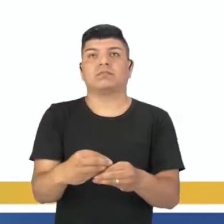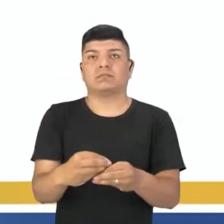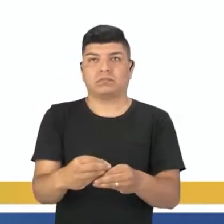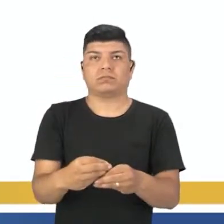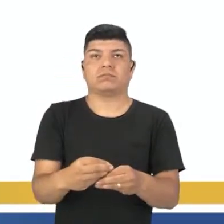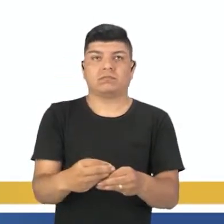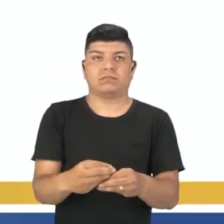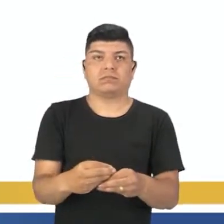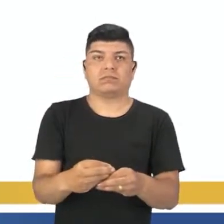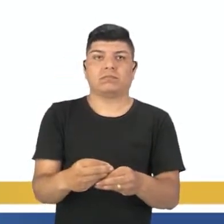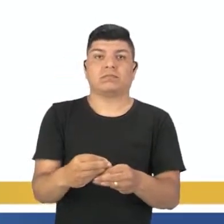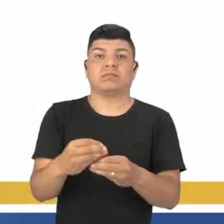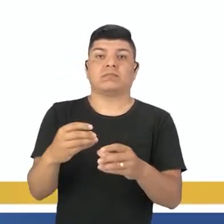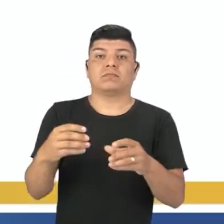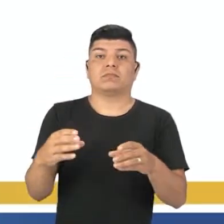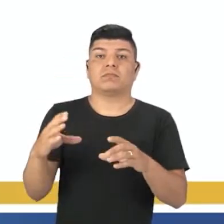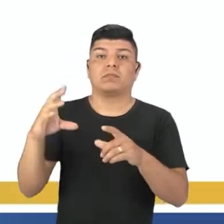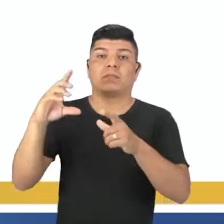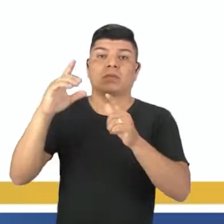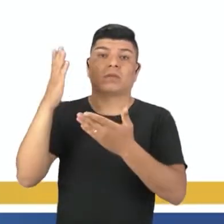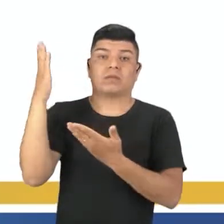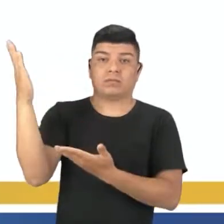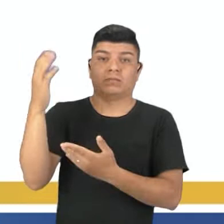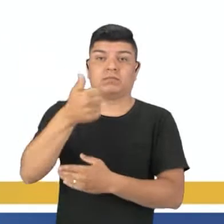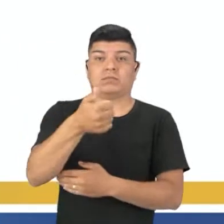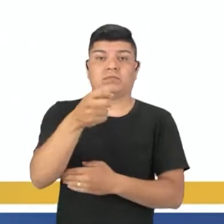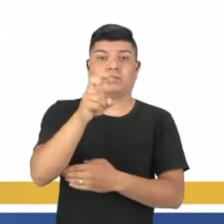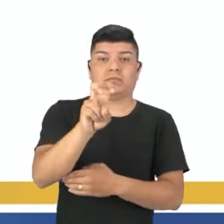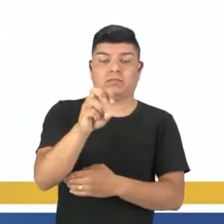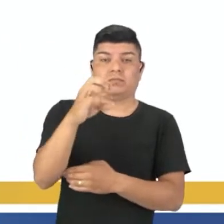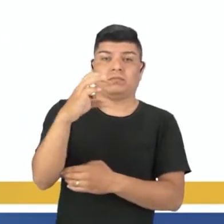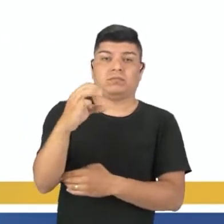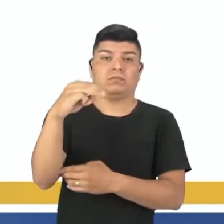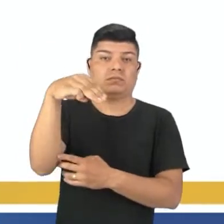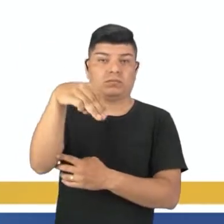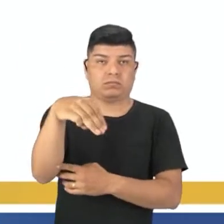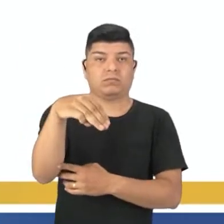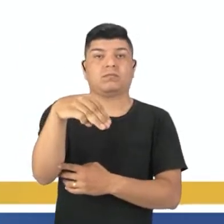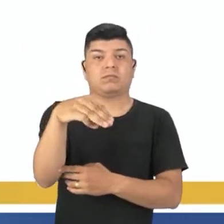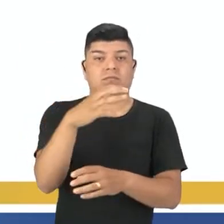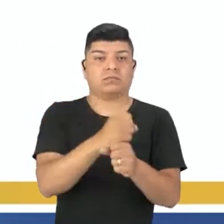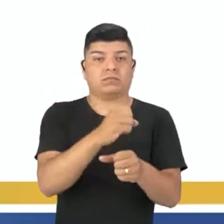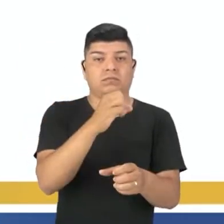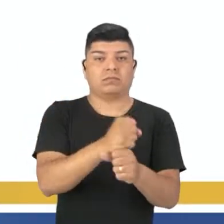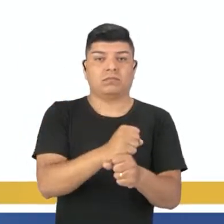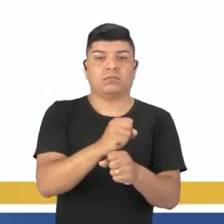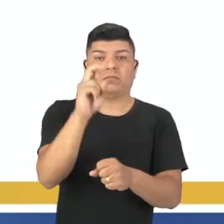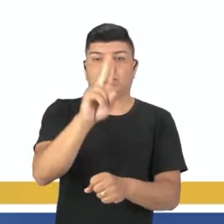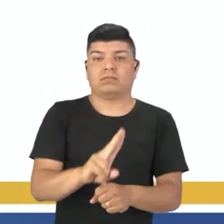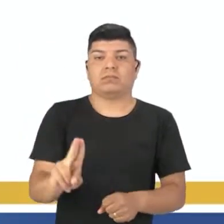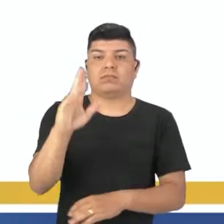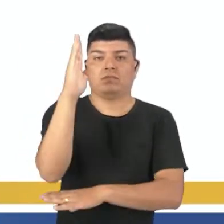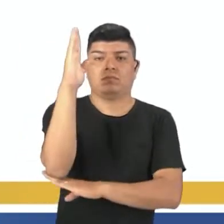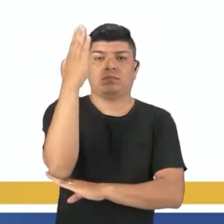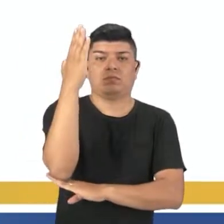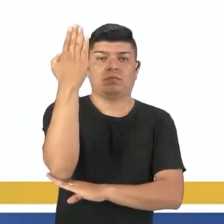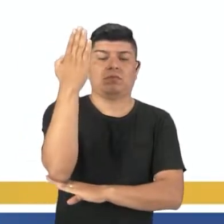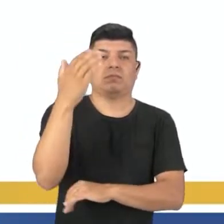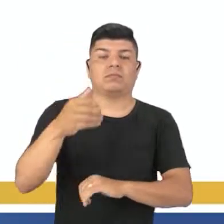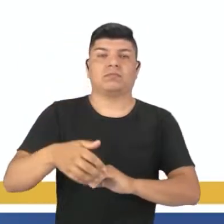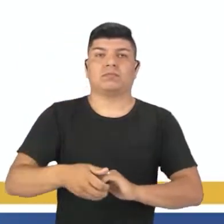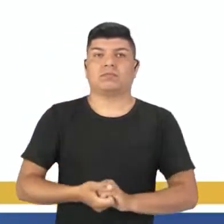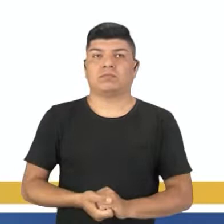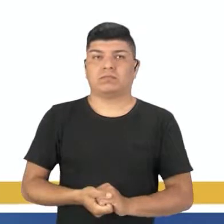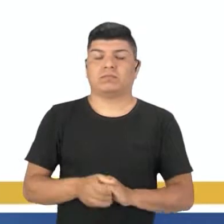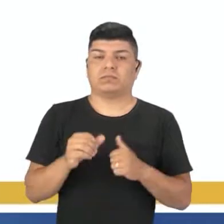desse bloco é de 15 centímetros, a gente quer calcular aí o volume mínimo de madeira usada em sua confecção.